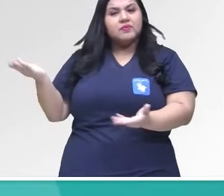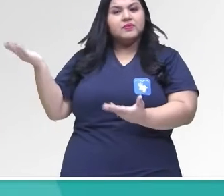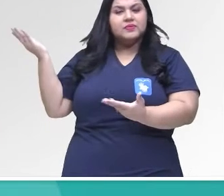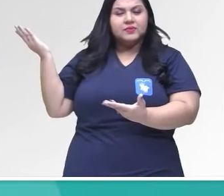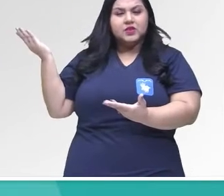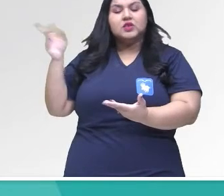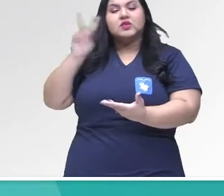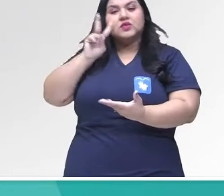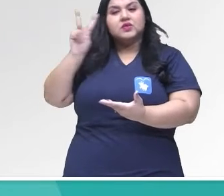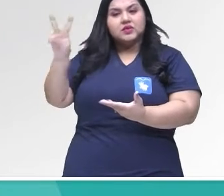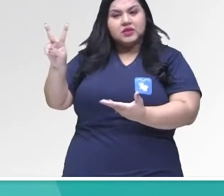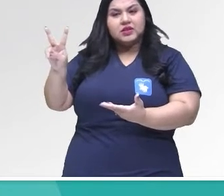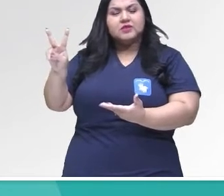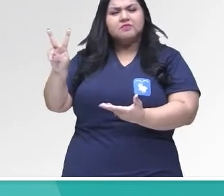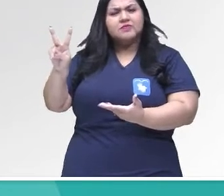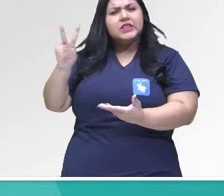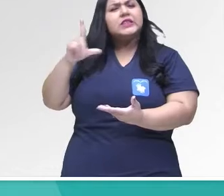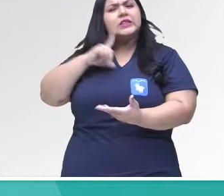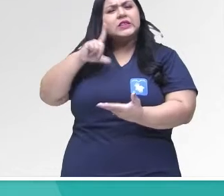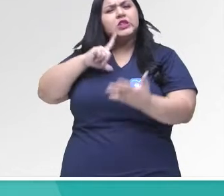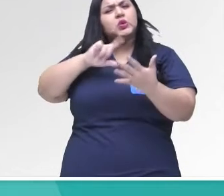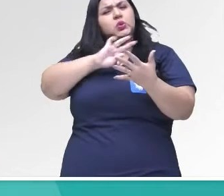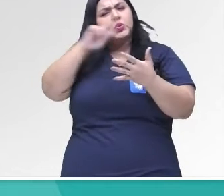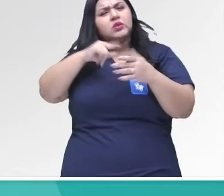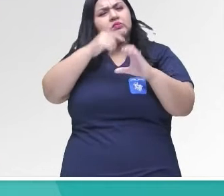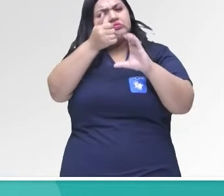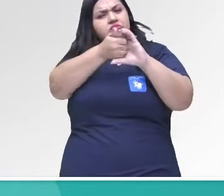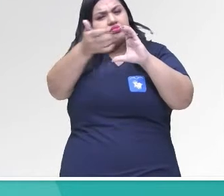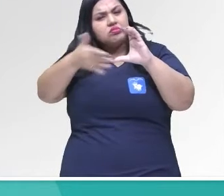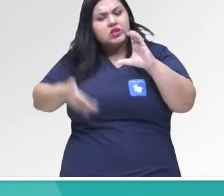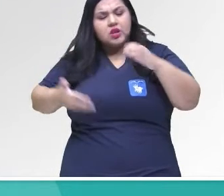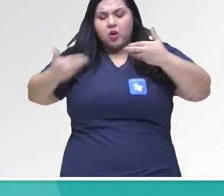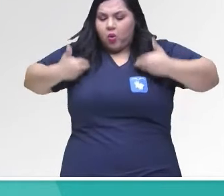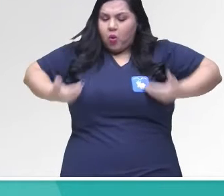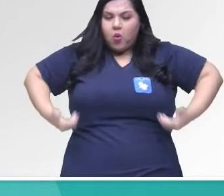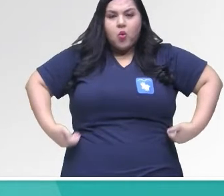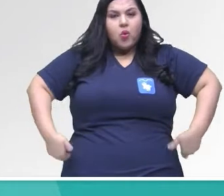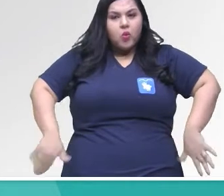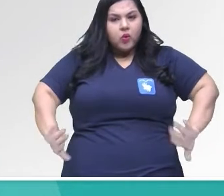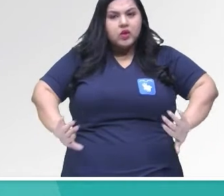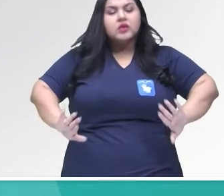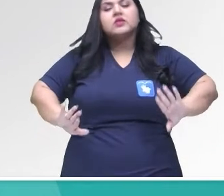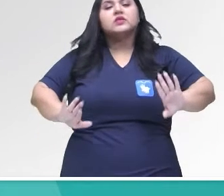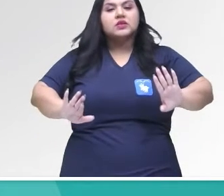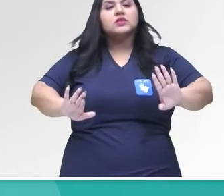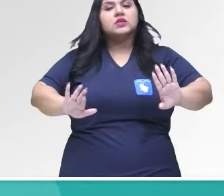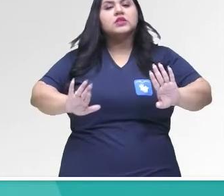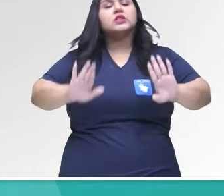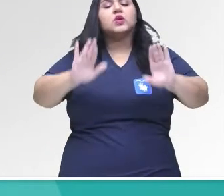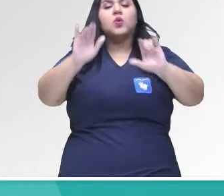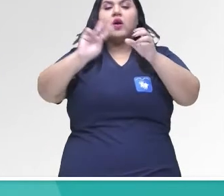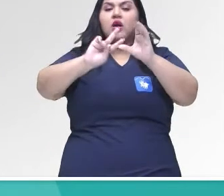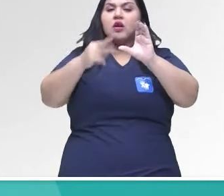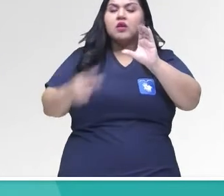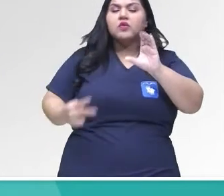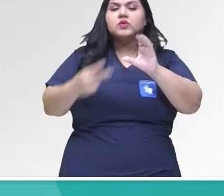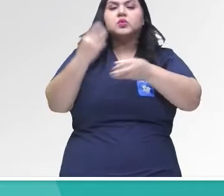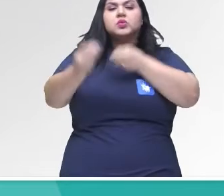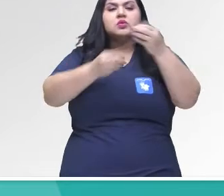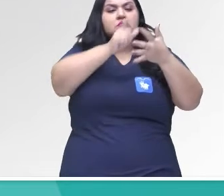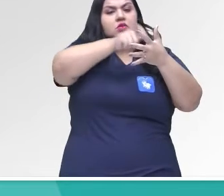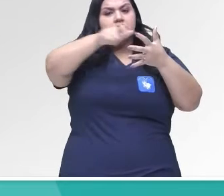estão vendo, tem toda essa característica, a vestimenta. Então são classificados esses personagens através